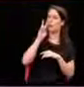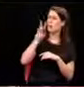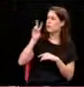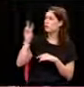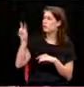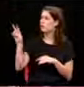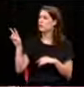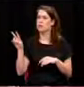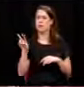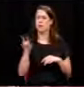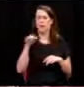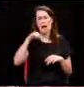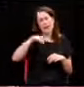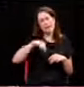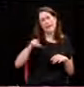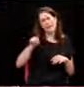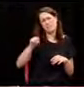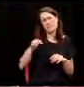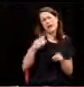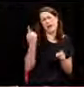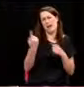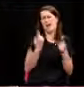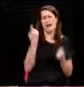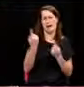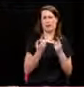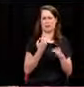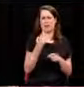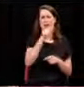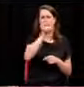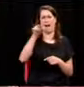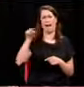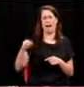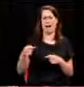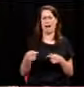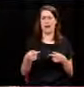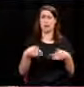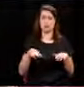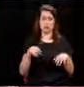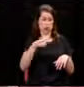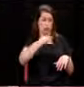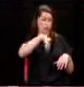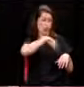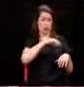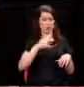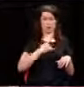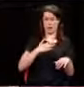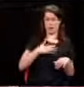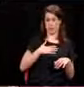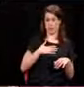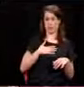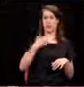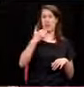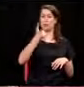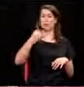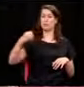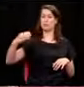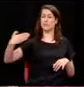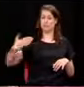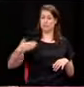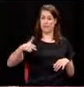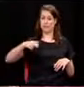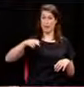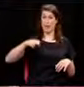coisas, o resto da Europa, nós temos sido inovadores neste sentido. Nós, em 2007, chegamos a ganhar um prémio por ter